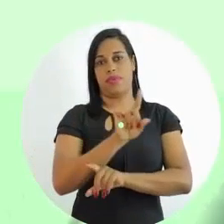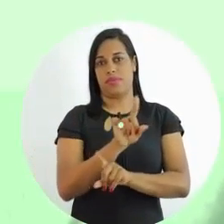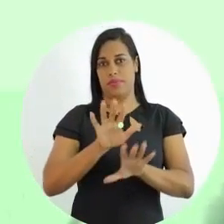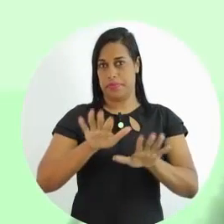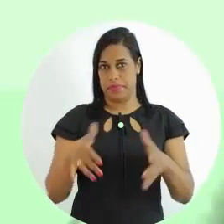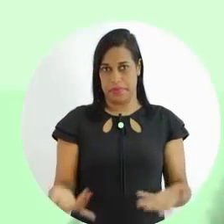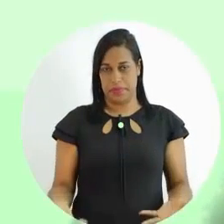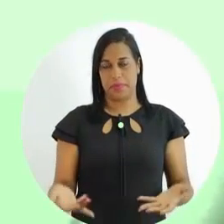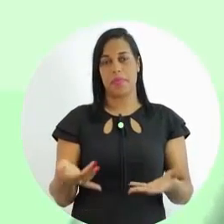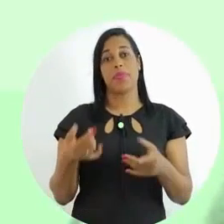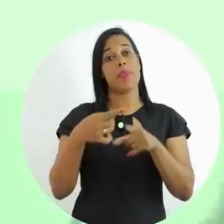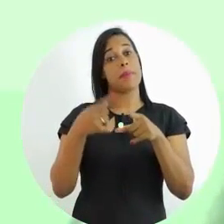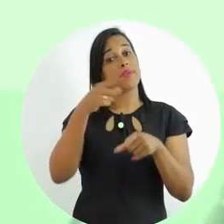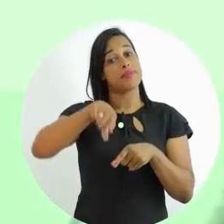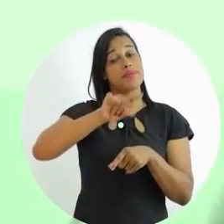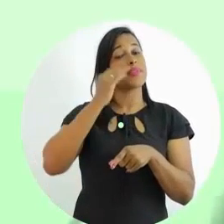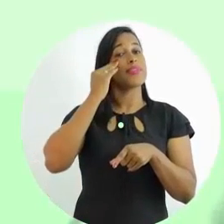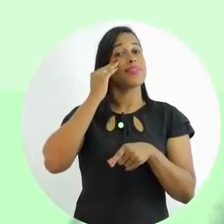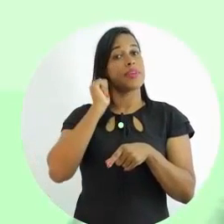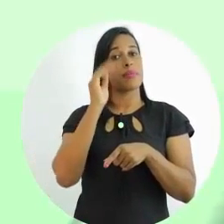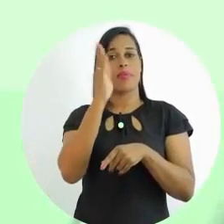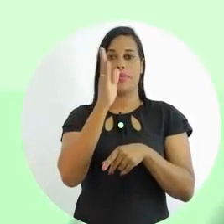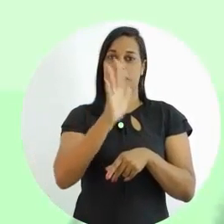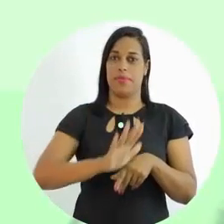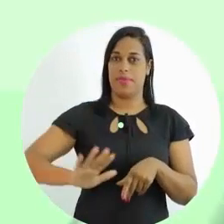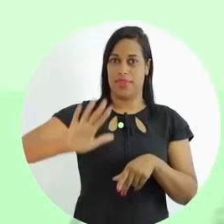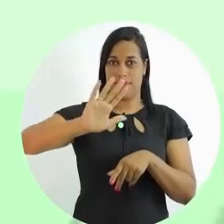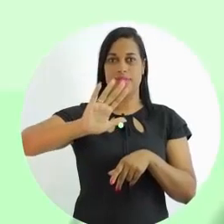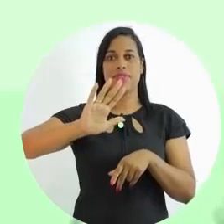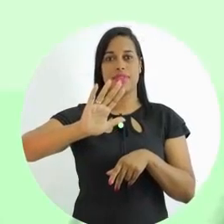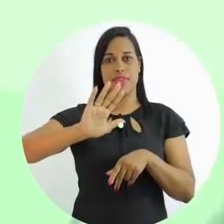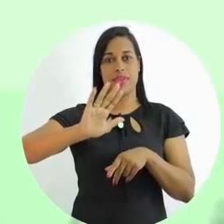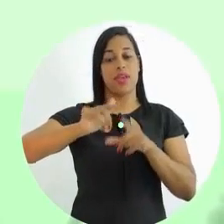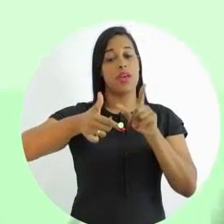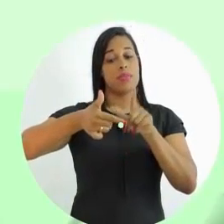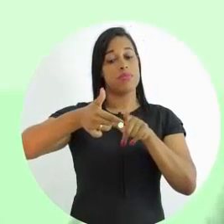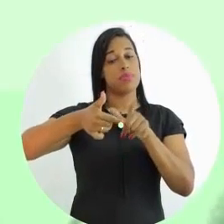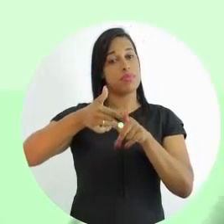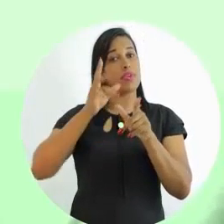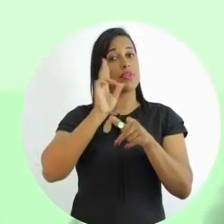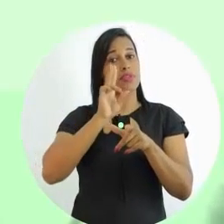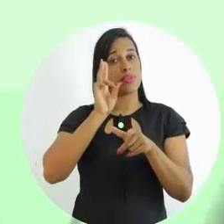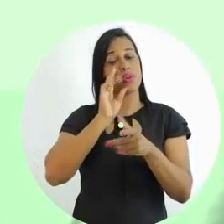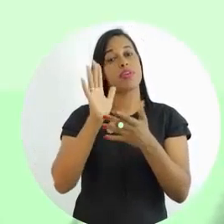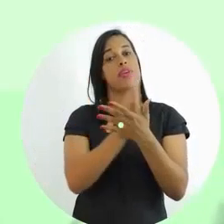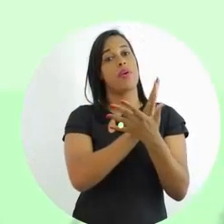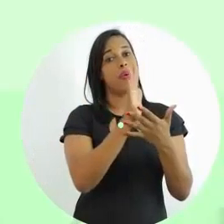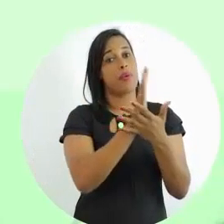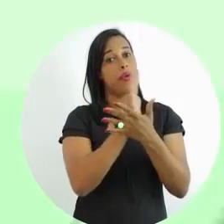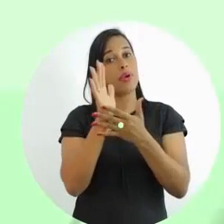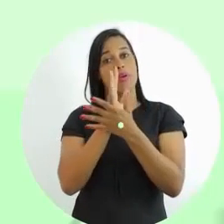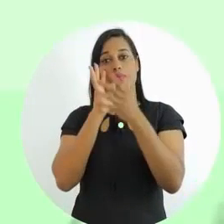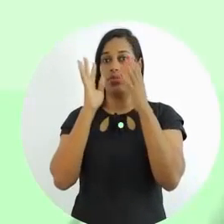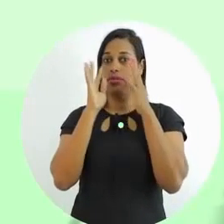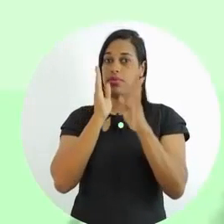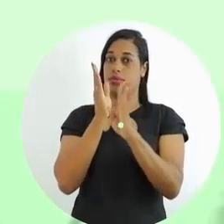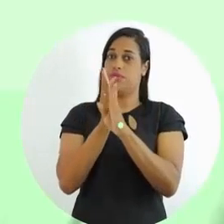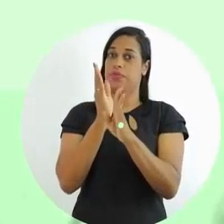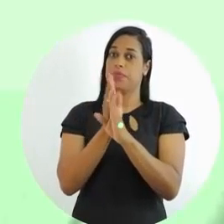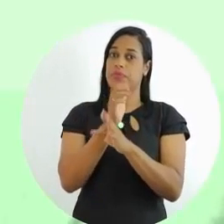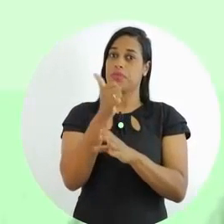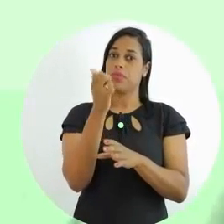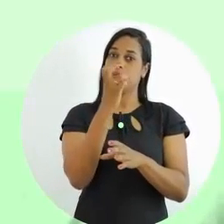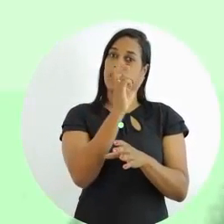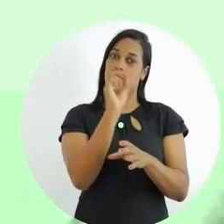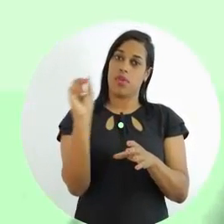à educação. Como todos sabemos, o Brasil, segundo a história e alguns historiadores, foi descoberto